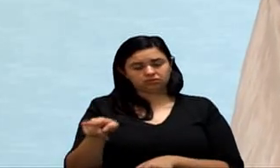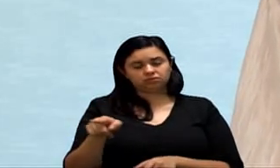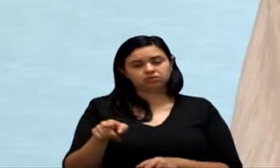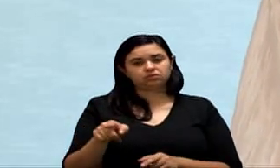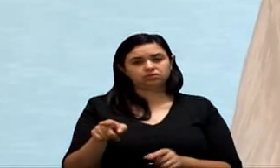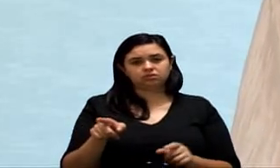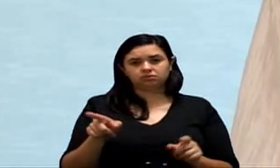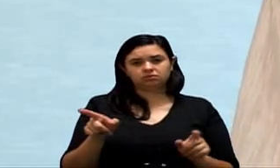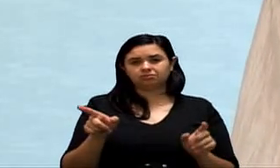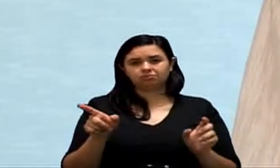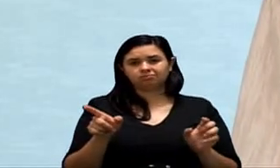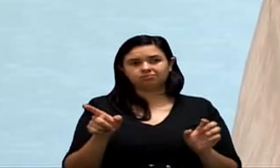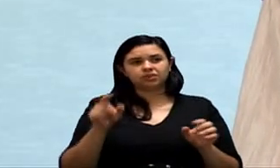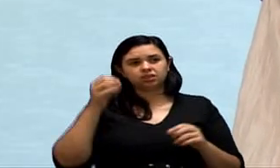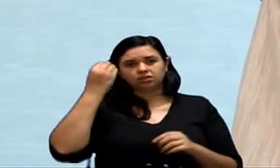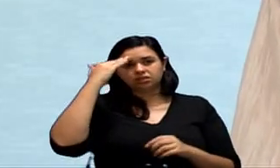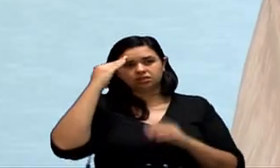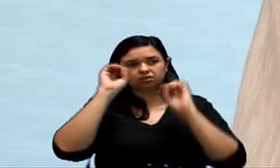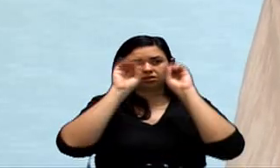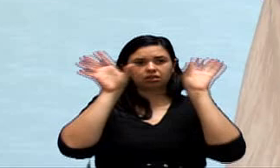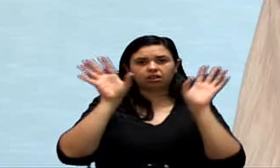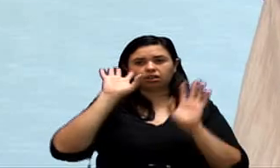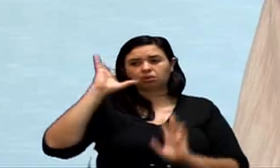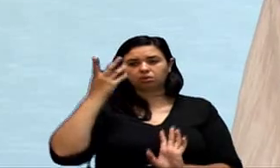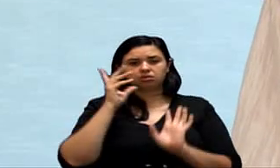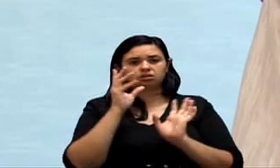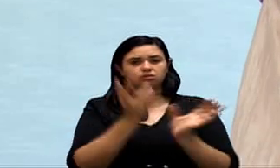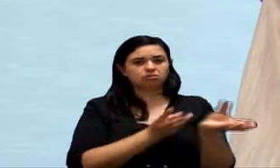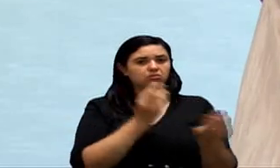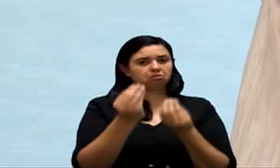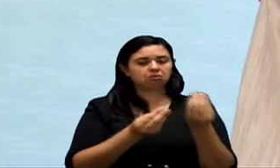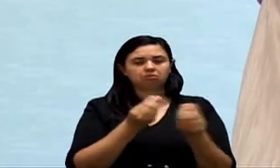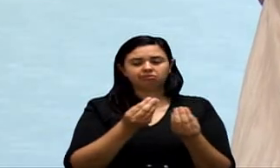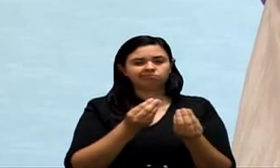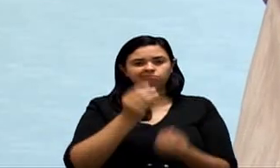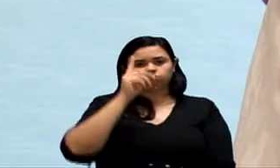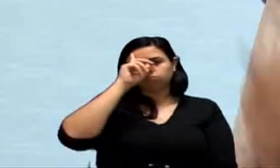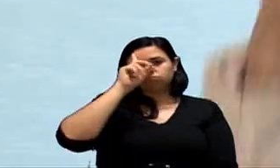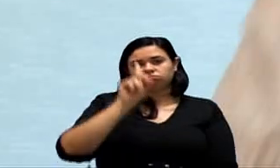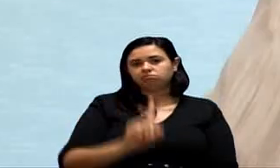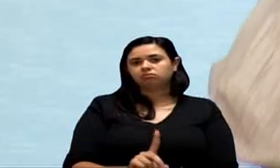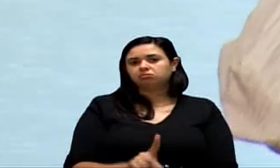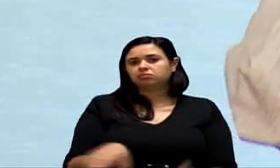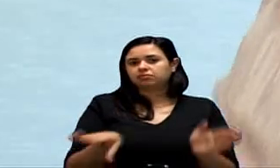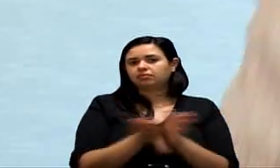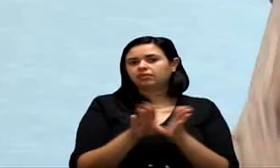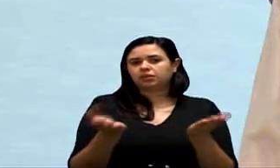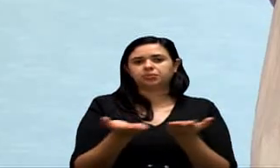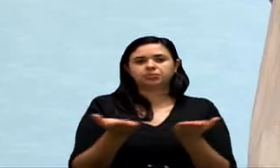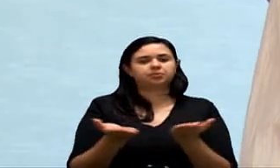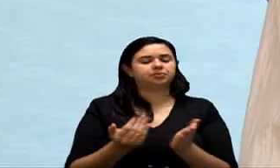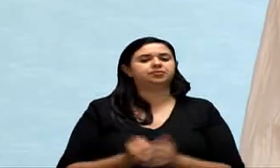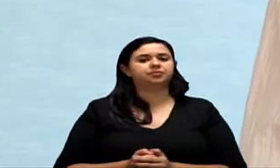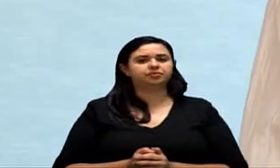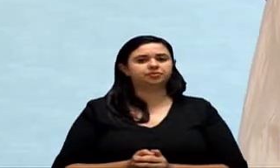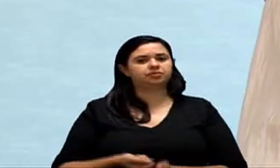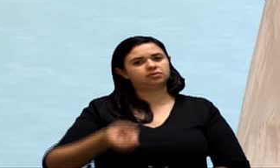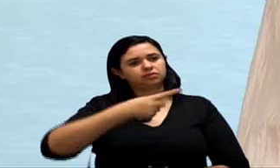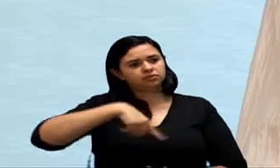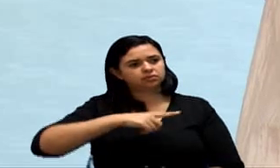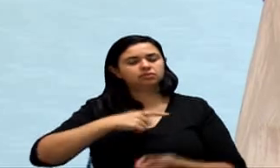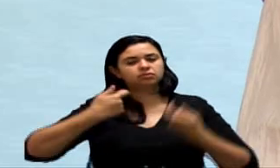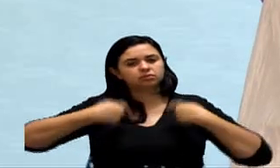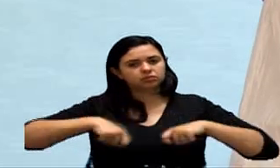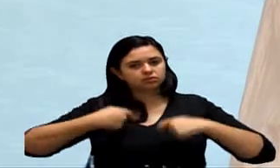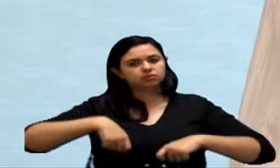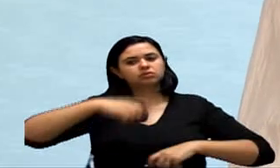de fato, esclarecido. E a gente fala aqui nesta data que é necessário garantir a toda criança e adolescente o direito